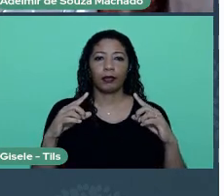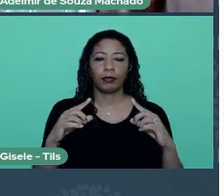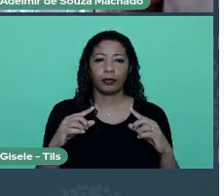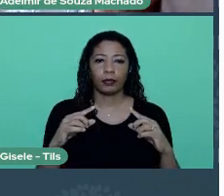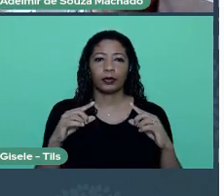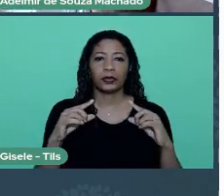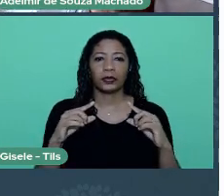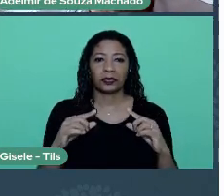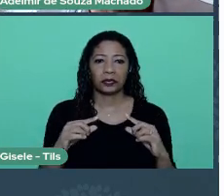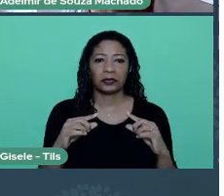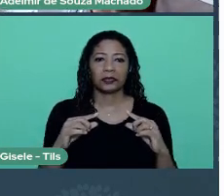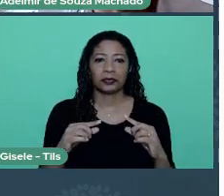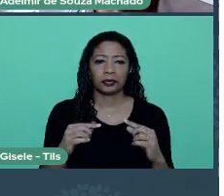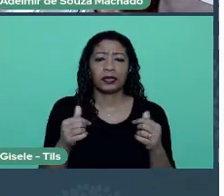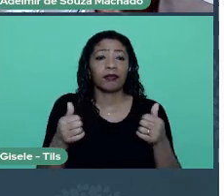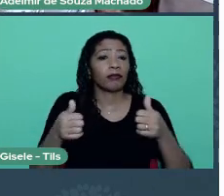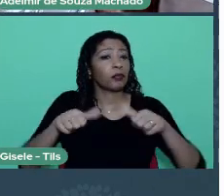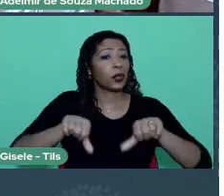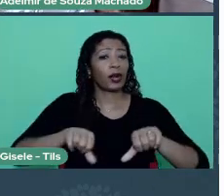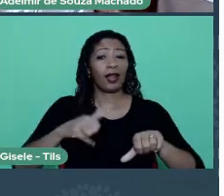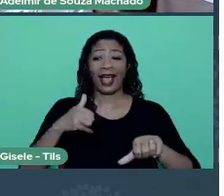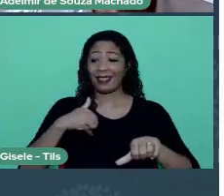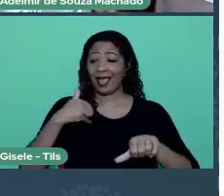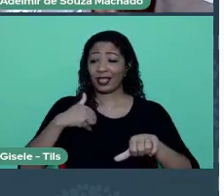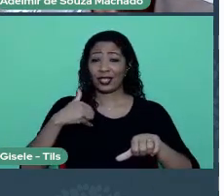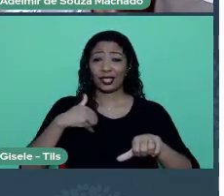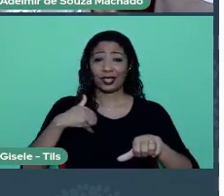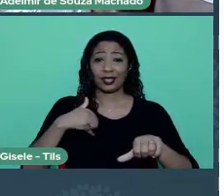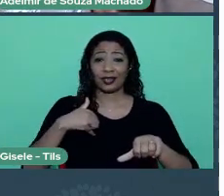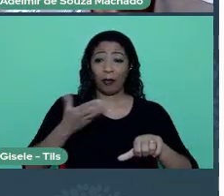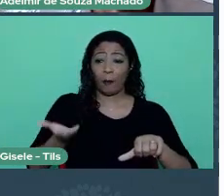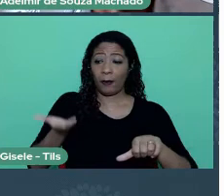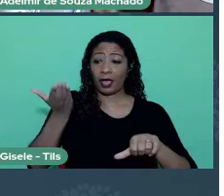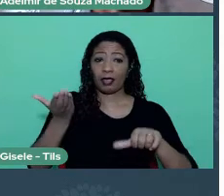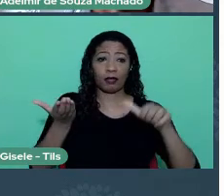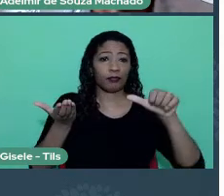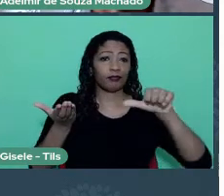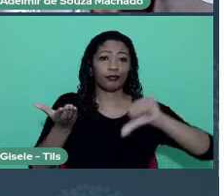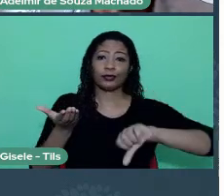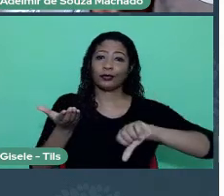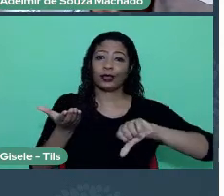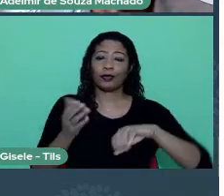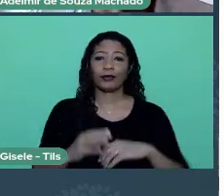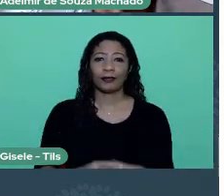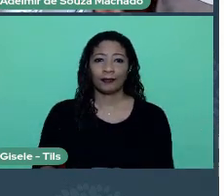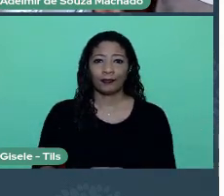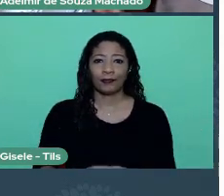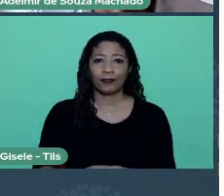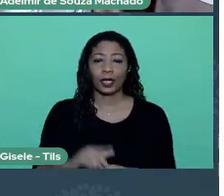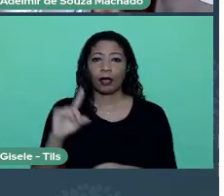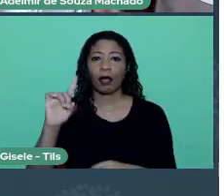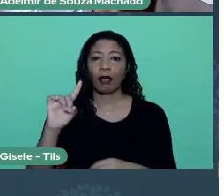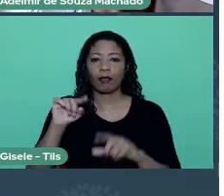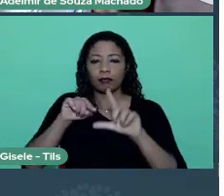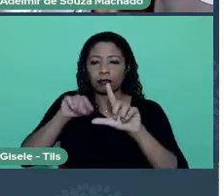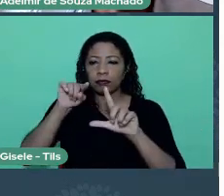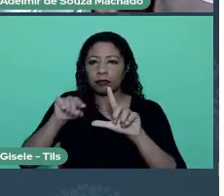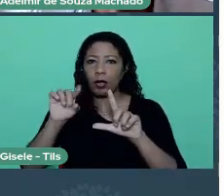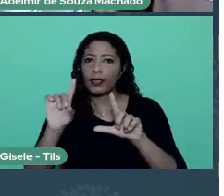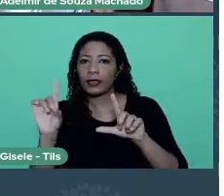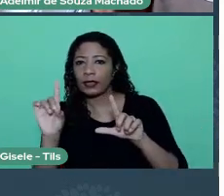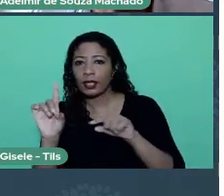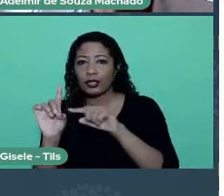mais e piorando também com a idade. E nesse gráfico da direita, eu vejo aqui o declínio dessa função do